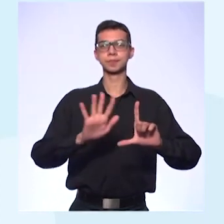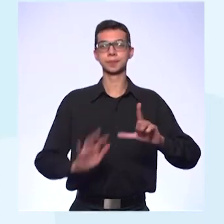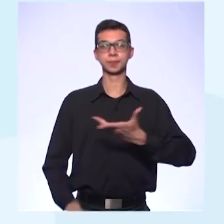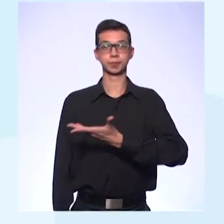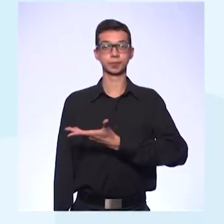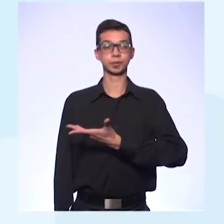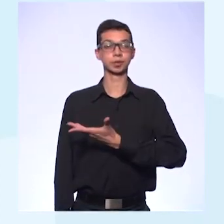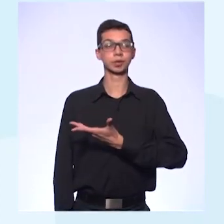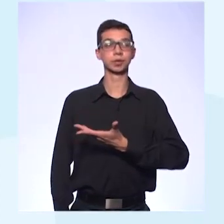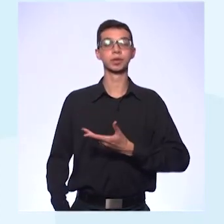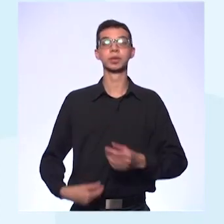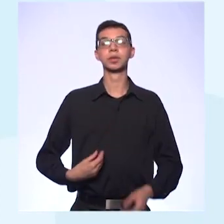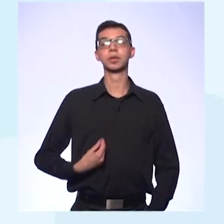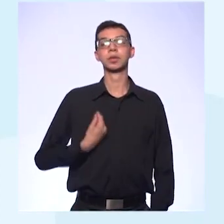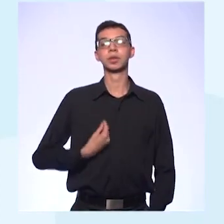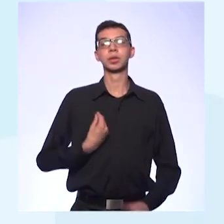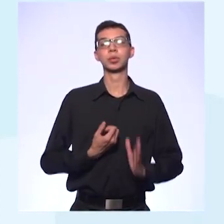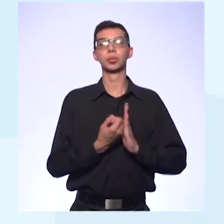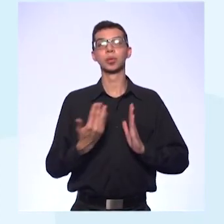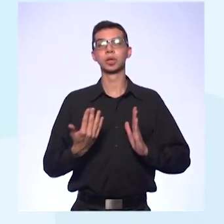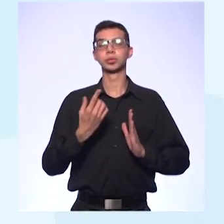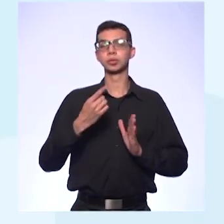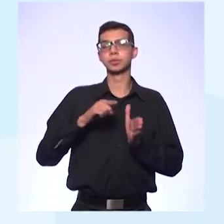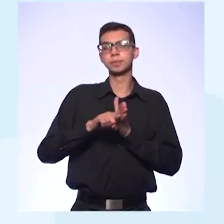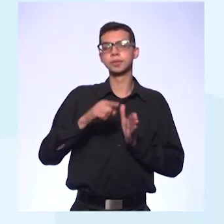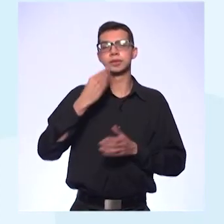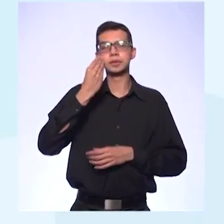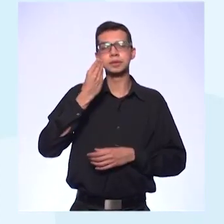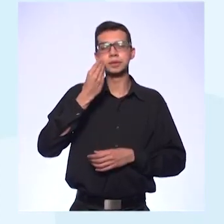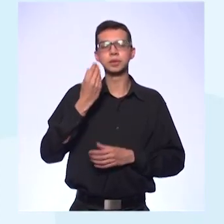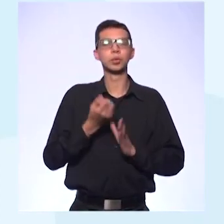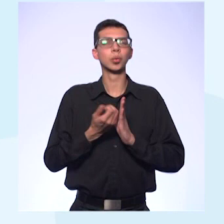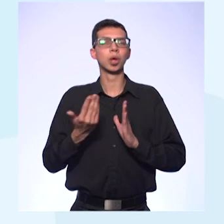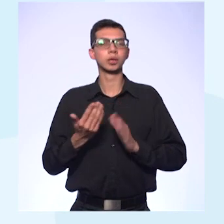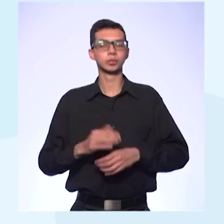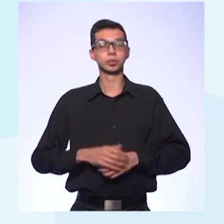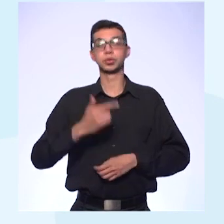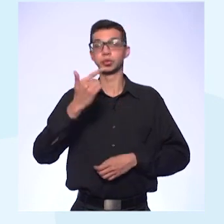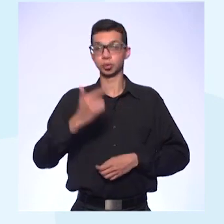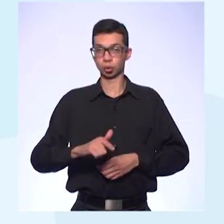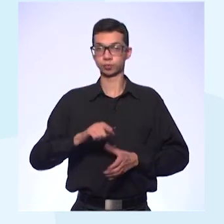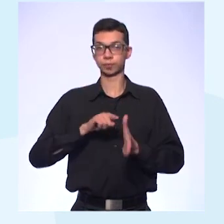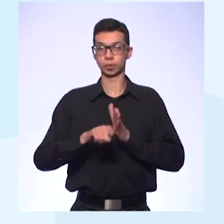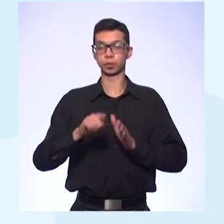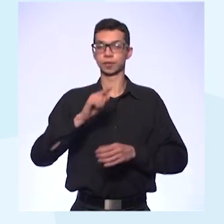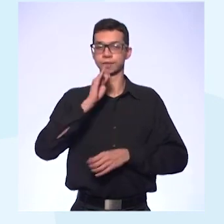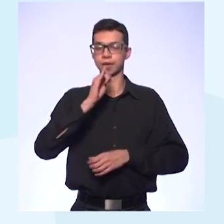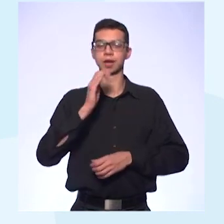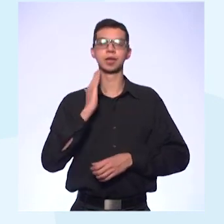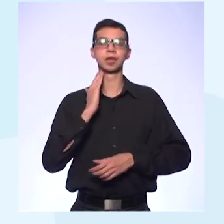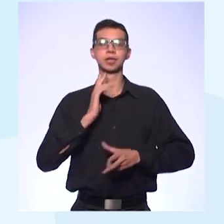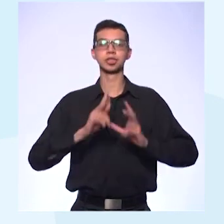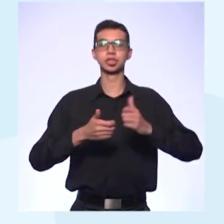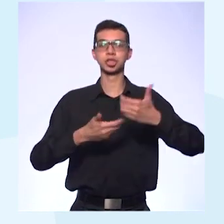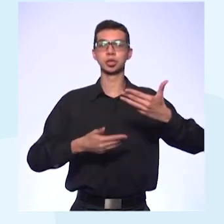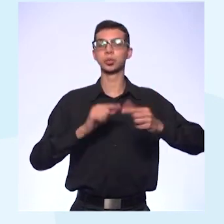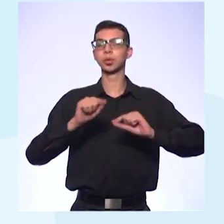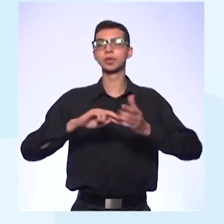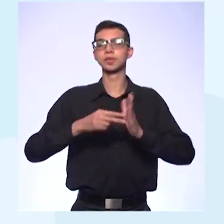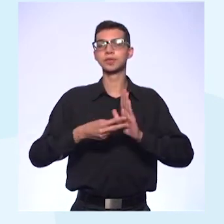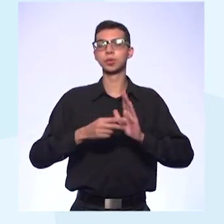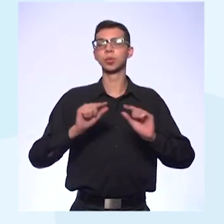que frequência que a gente faz experimentos? Que é uma pergunta que eu já fiz para vocês. Então, quero que vocês assistam mais uma vez e respondam no chat o que